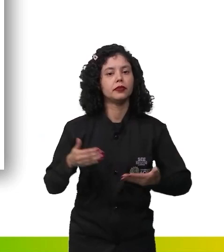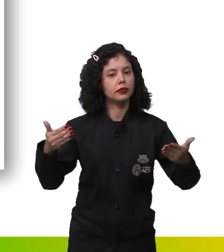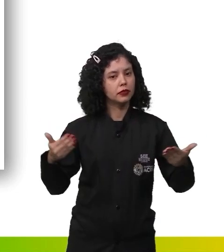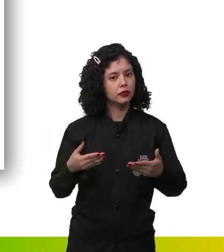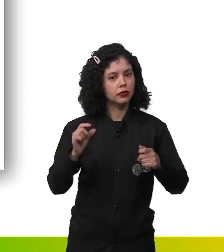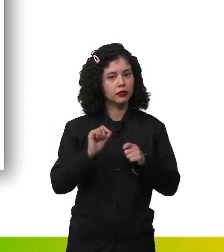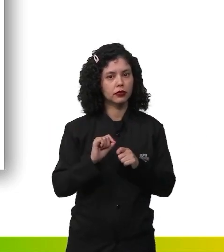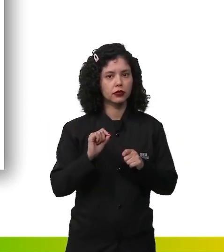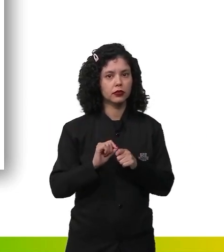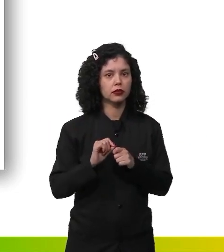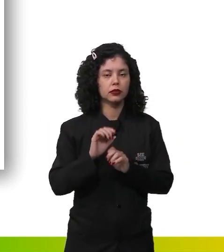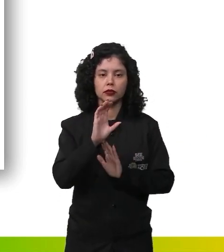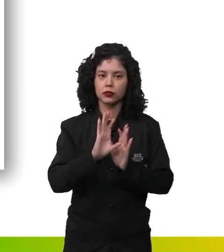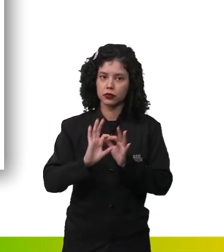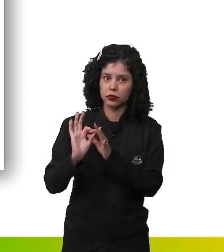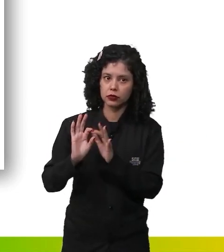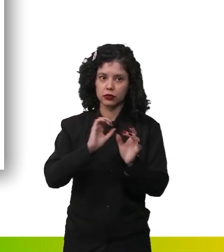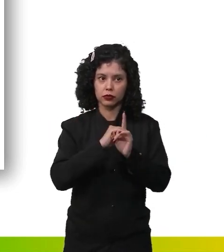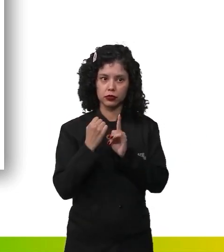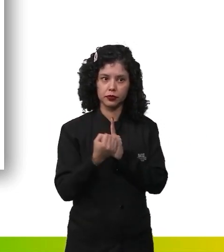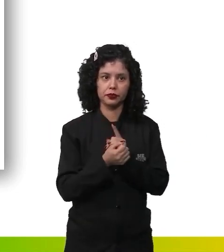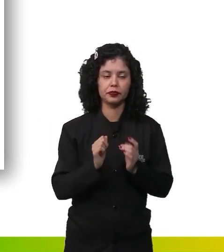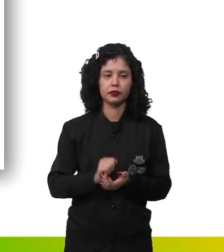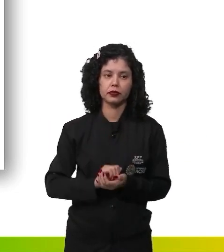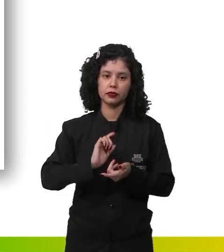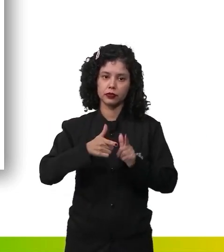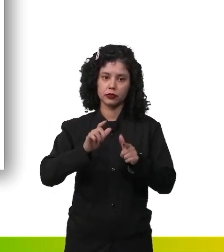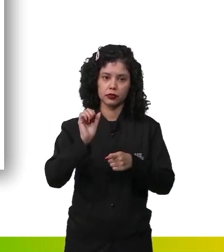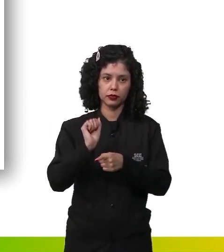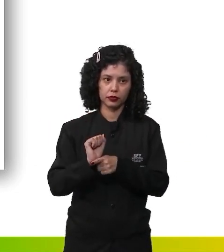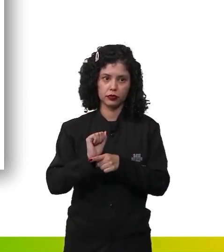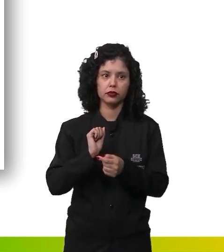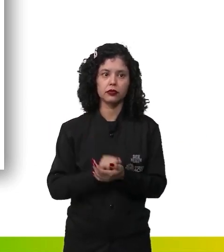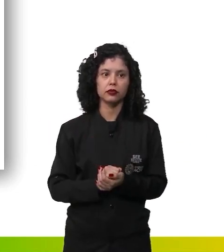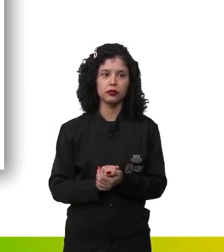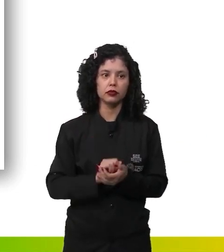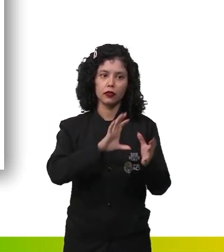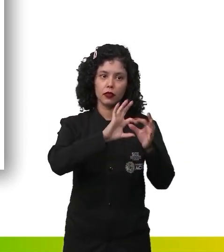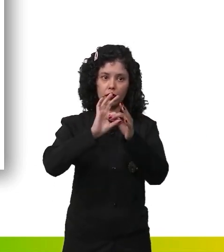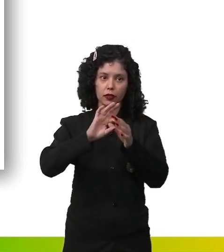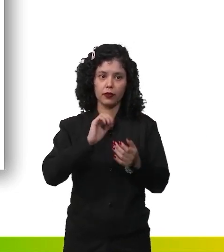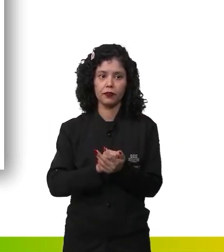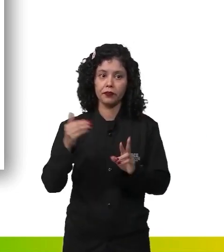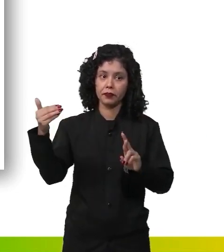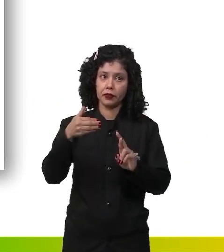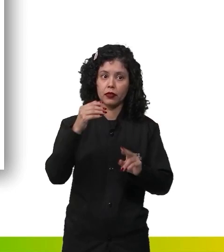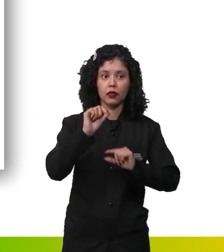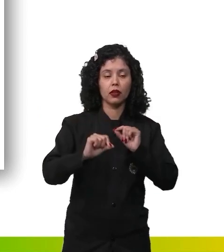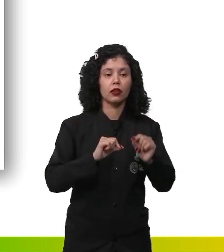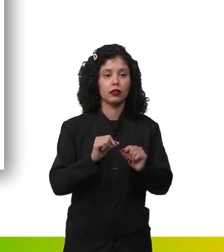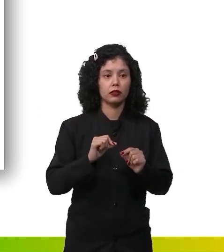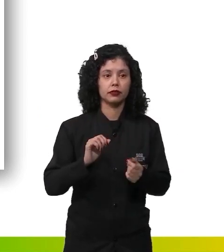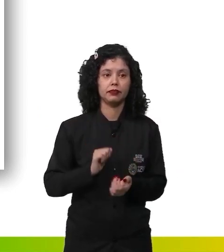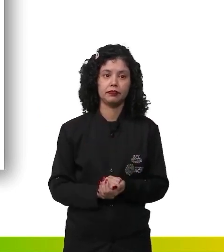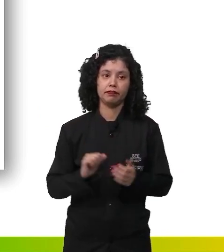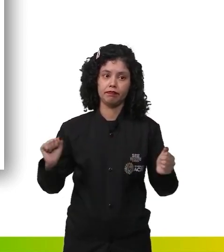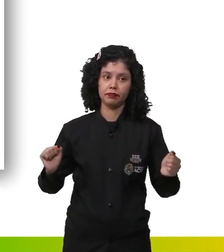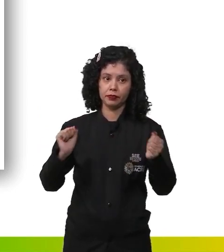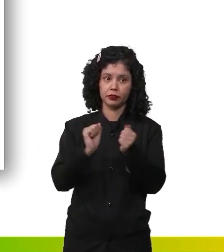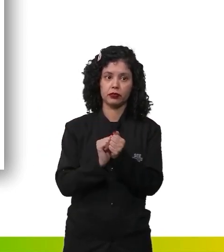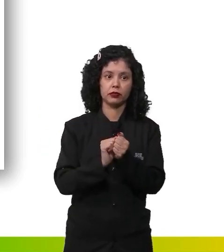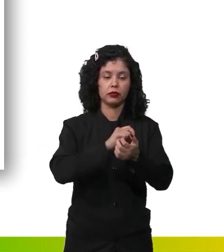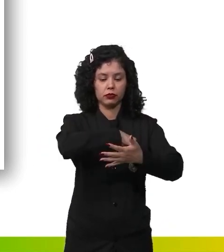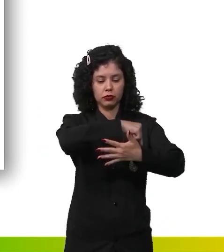a respeito da coesão social. Letra A. Coesão social refere-se aos laços